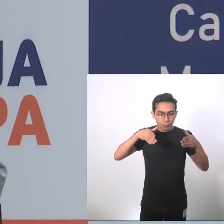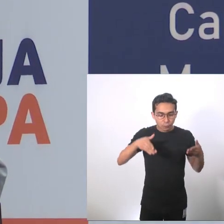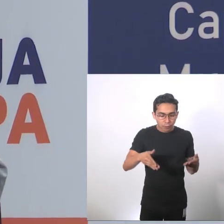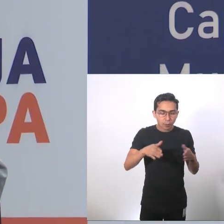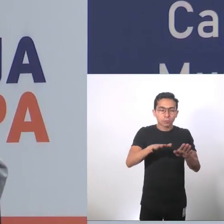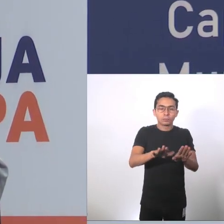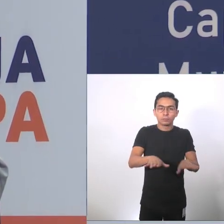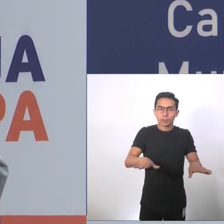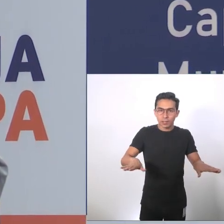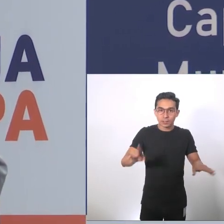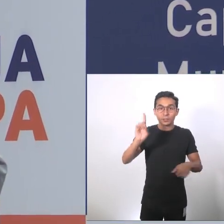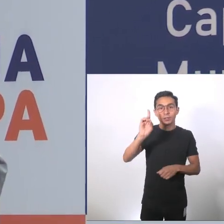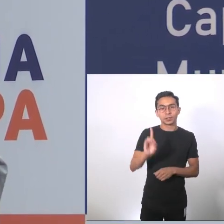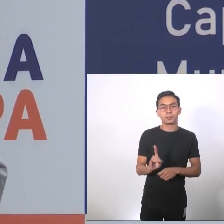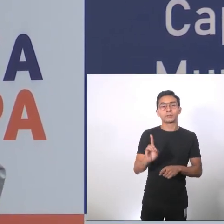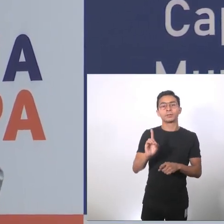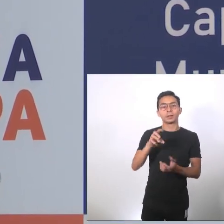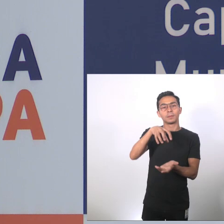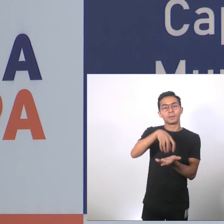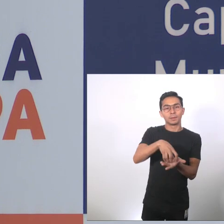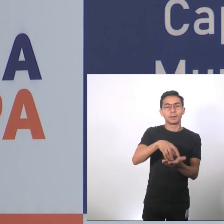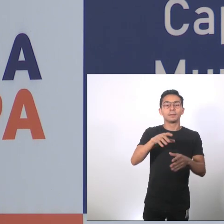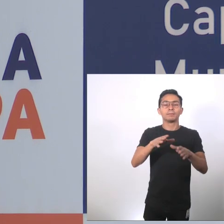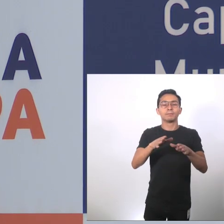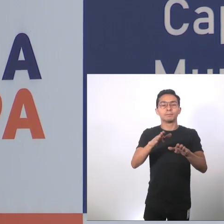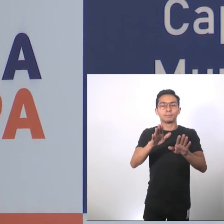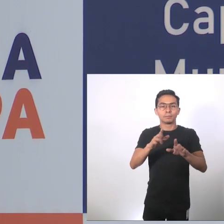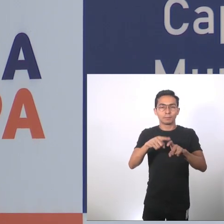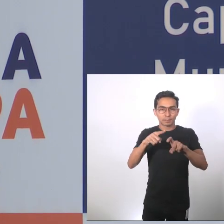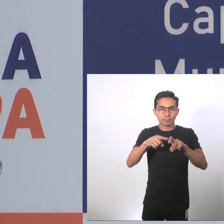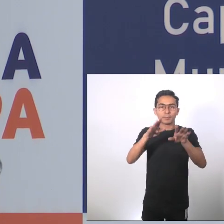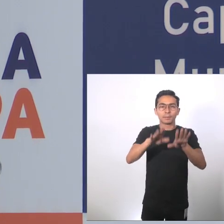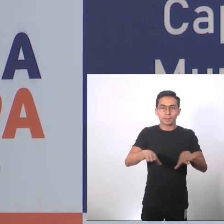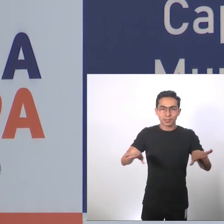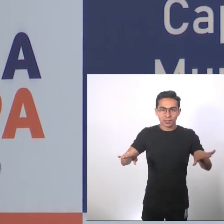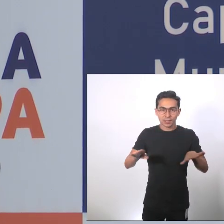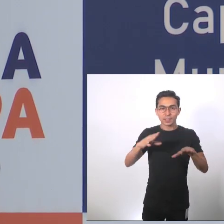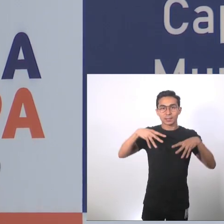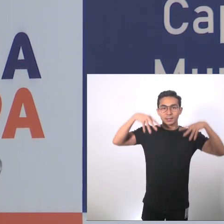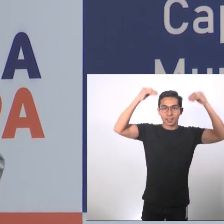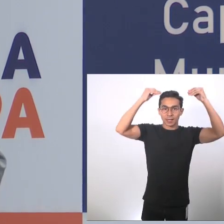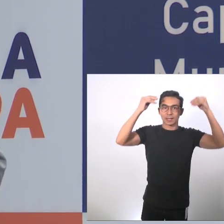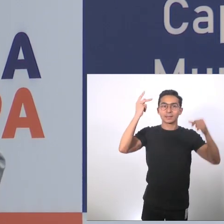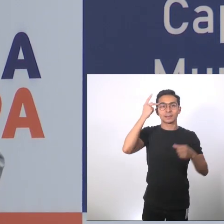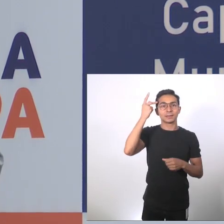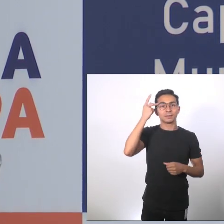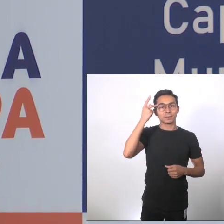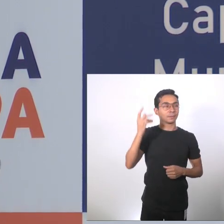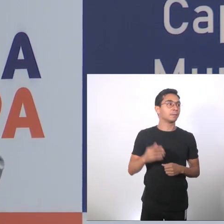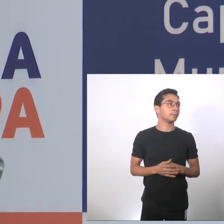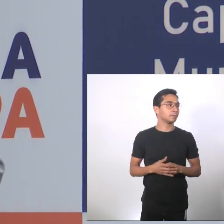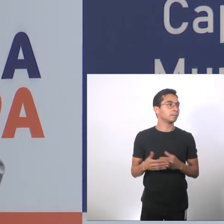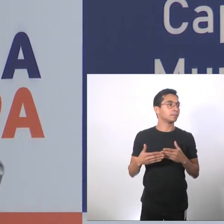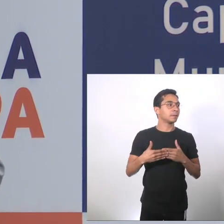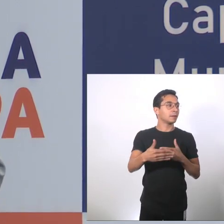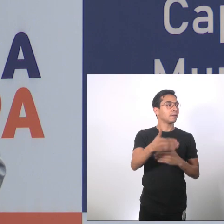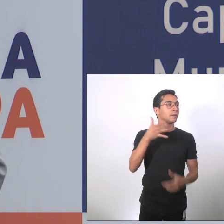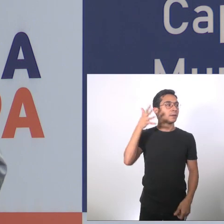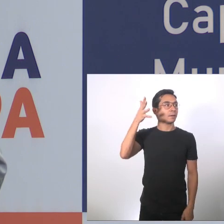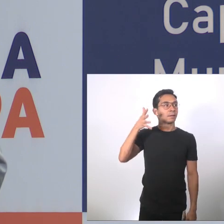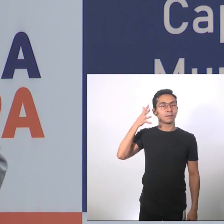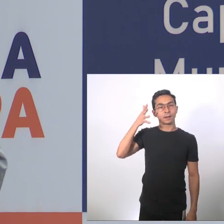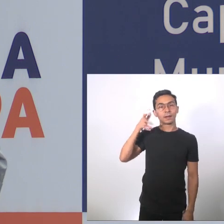Departamento de Pediatria da Faculdade de Ciências Médicas da Santa Casa de São Paulo. E, neste momento, nós vamos ouvir o